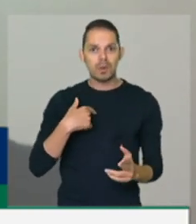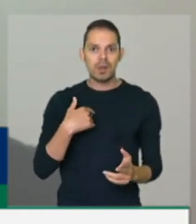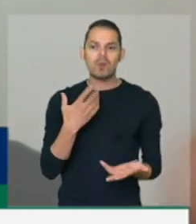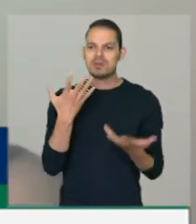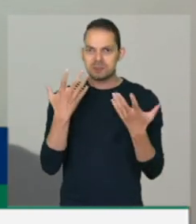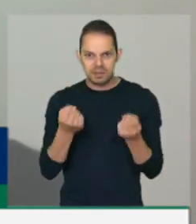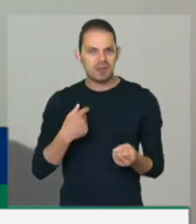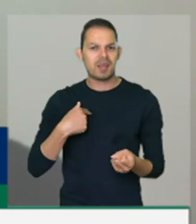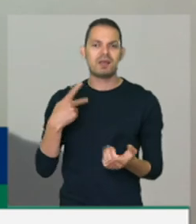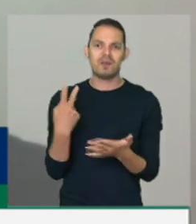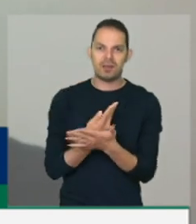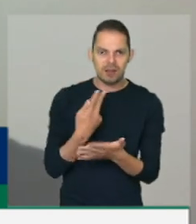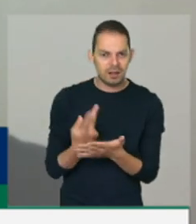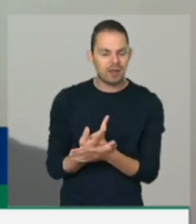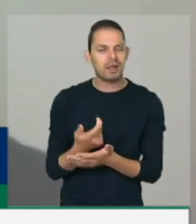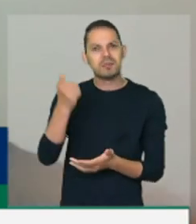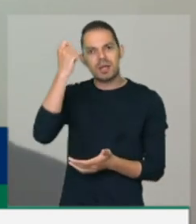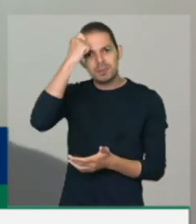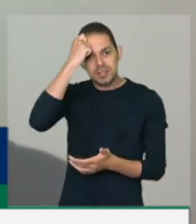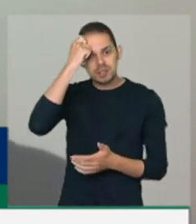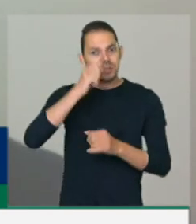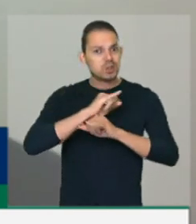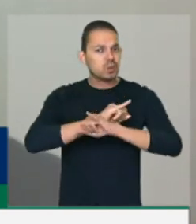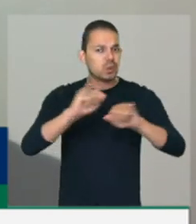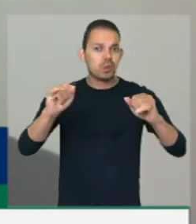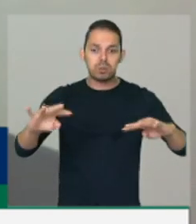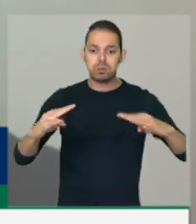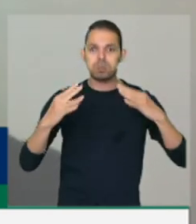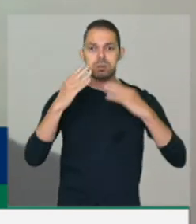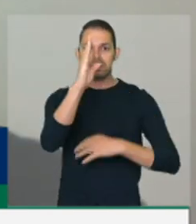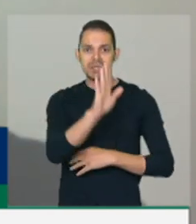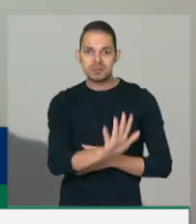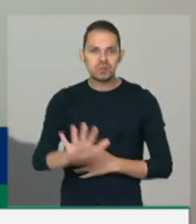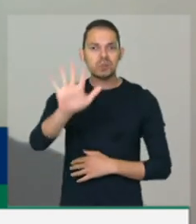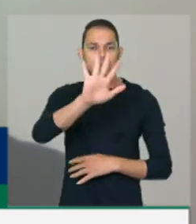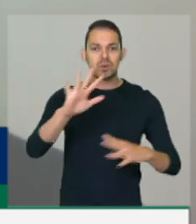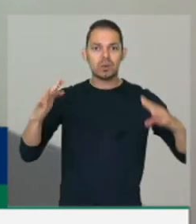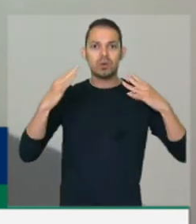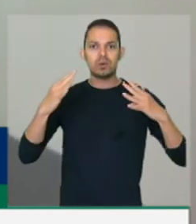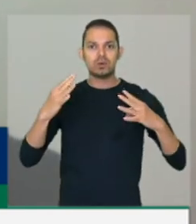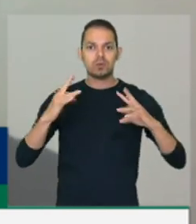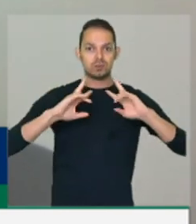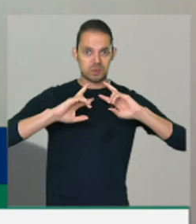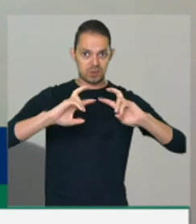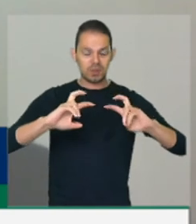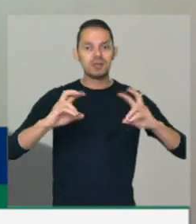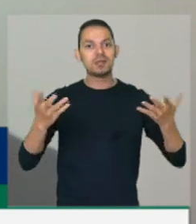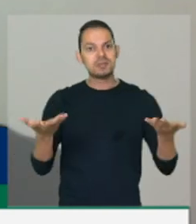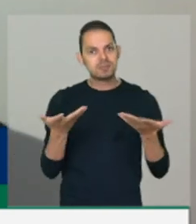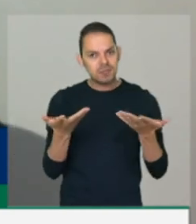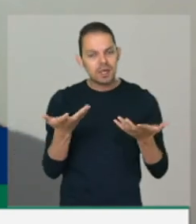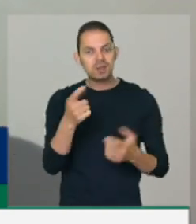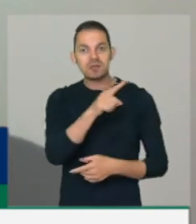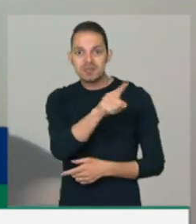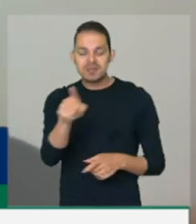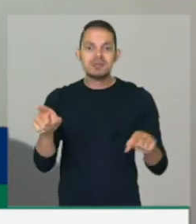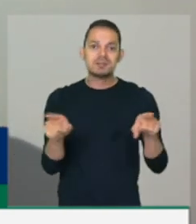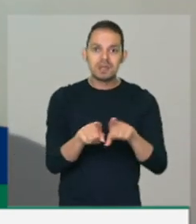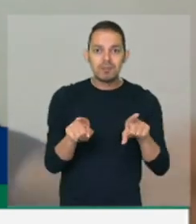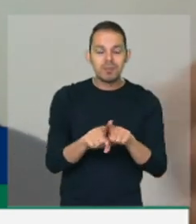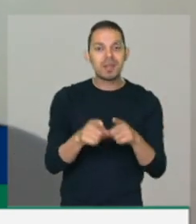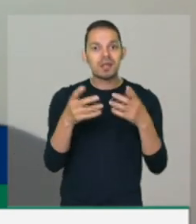meu discurso e reconheço aqui publicamente para todo o Brasil, e sei que o Brasil todo está vendo a minha fala, espero que vocês também reconheçam os equívocos